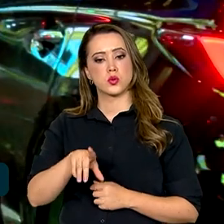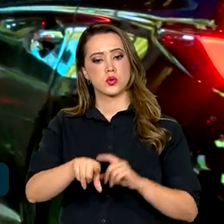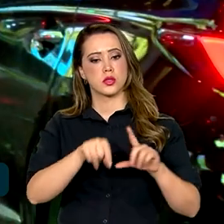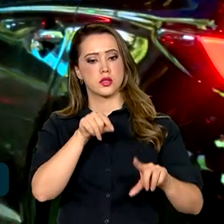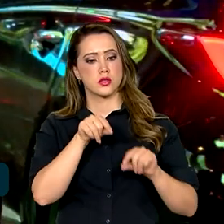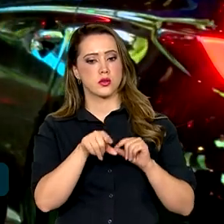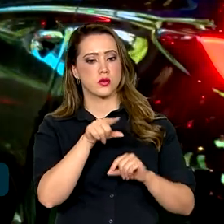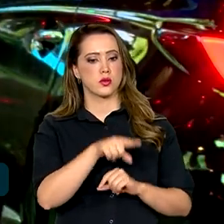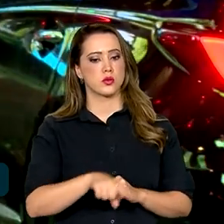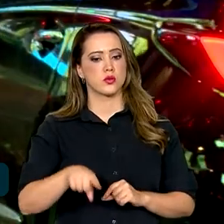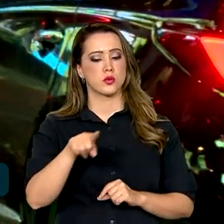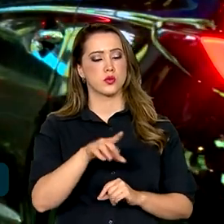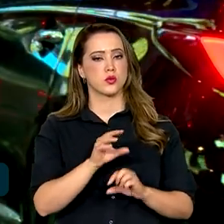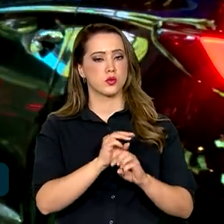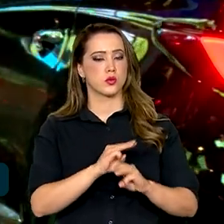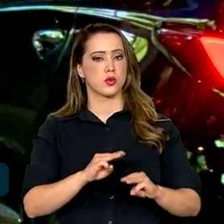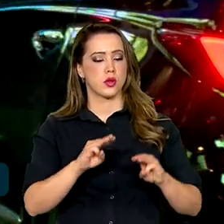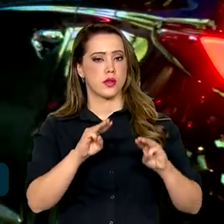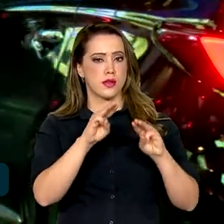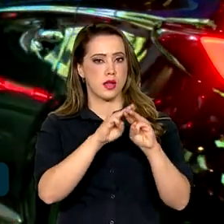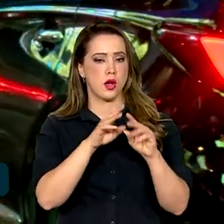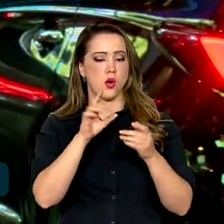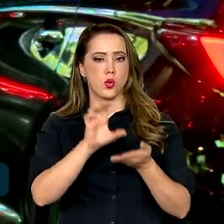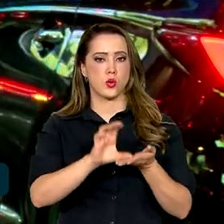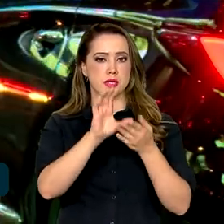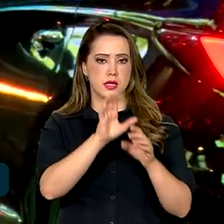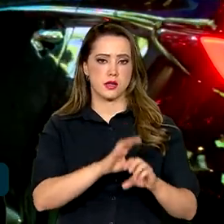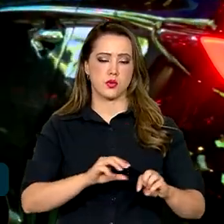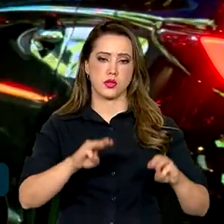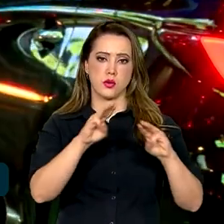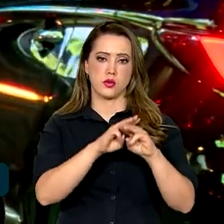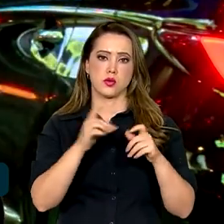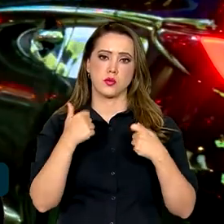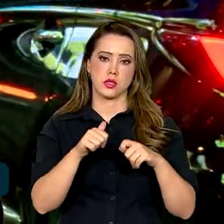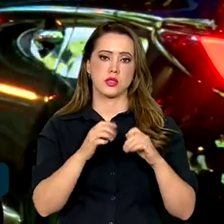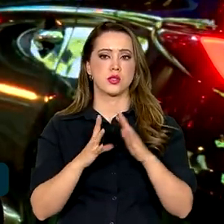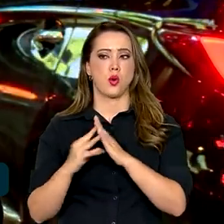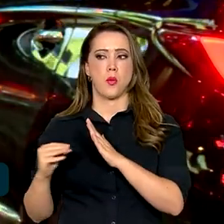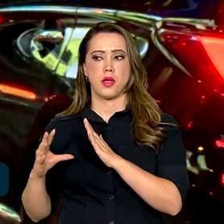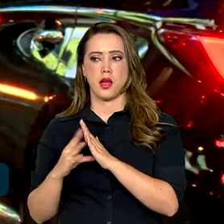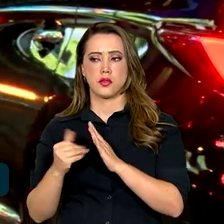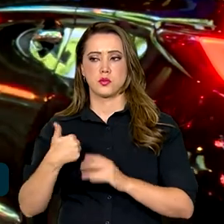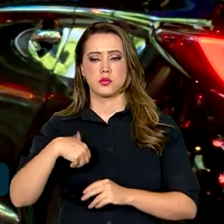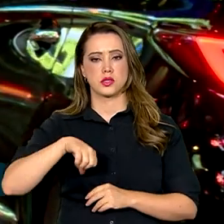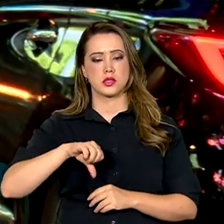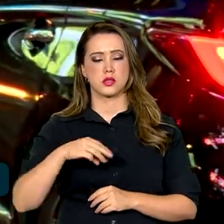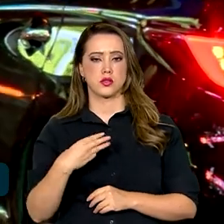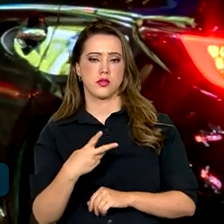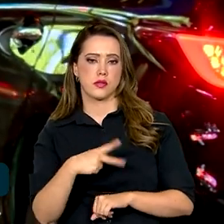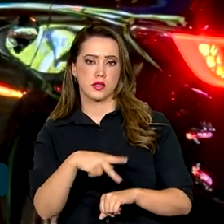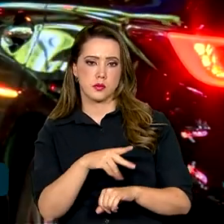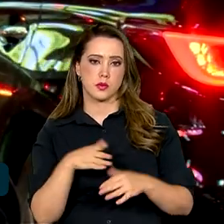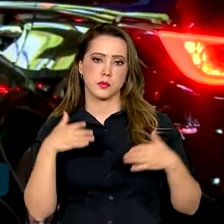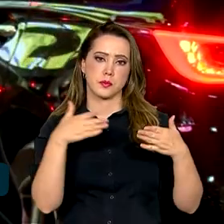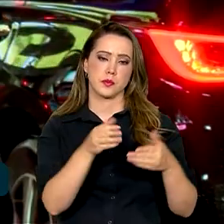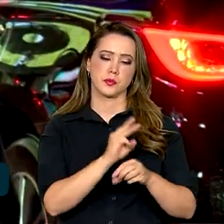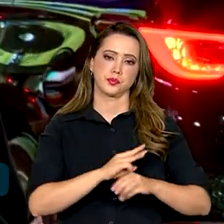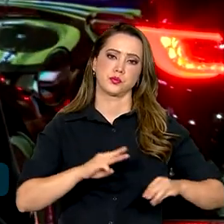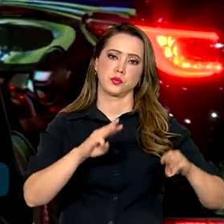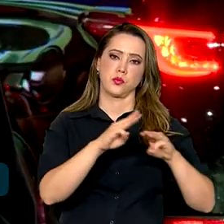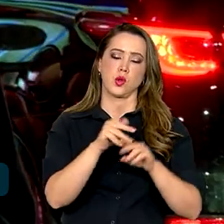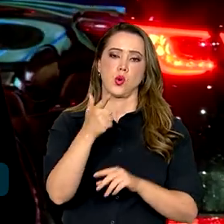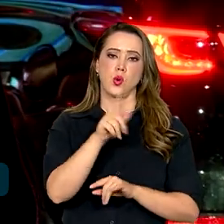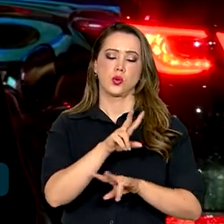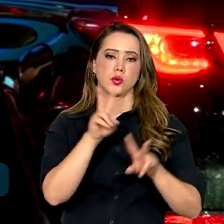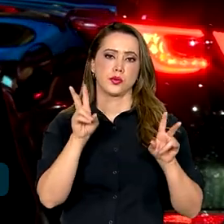decidido no Conselho de Segurança deve ser seguido pelos 193 países que participam da ONU. Outro tema